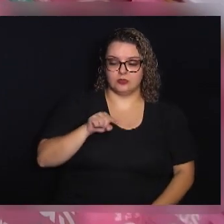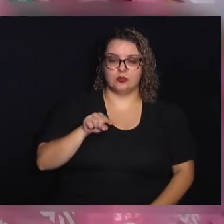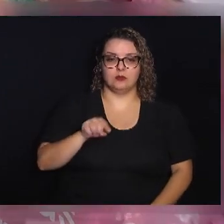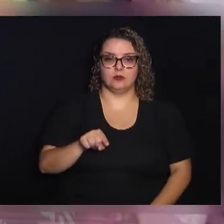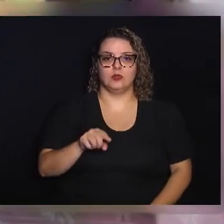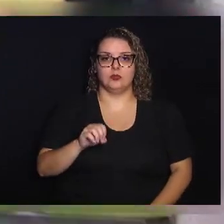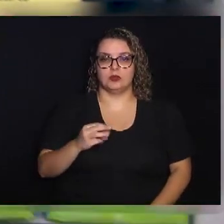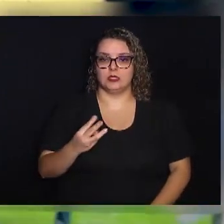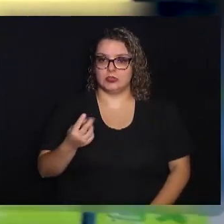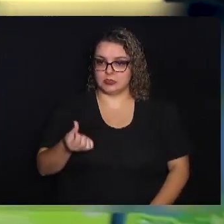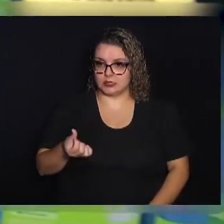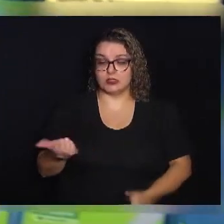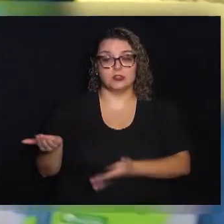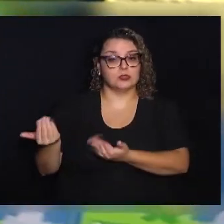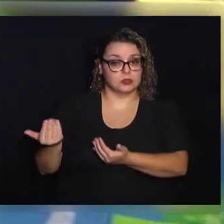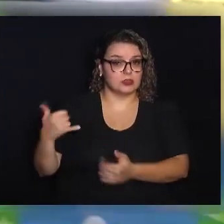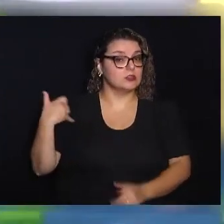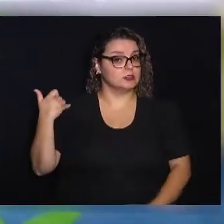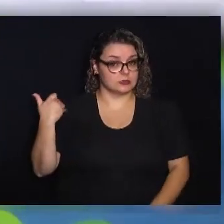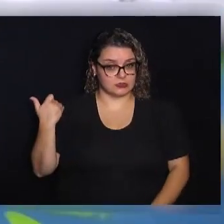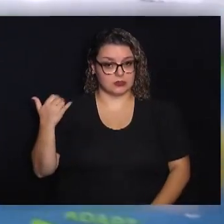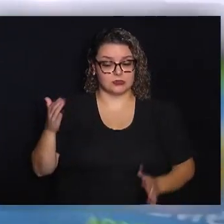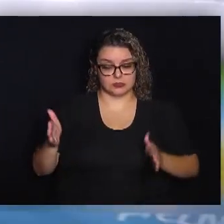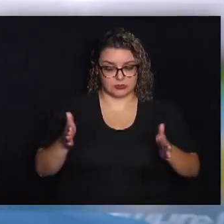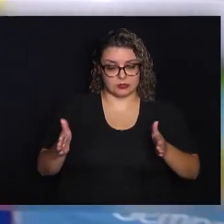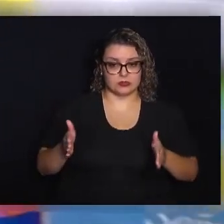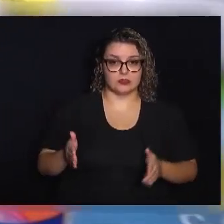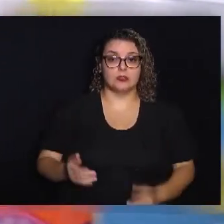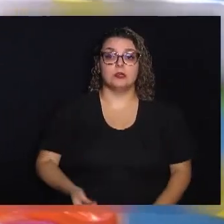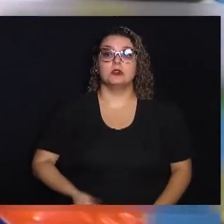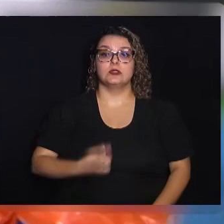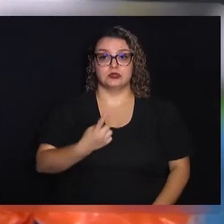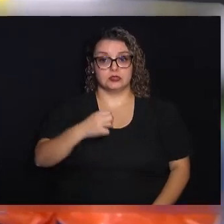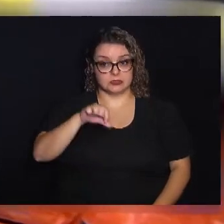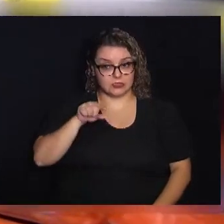79.036 jovens nessa faixa etária, das quais